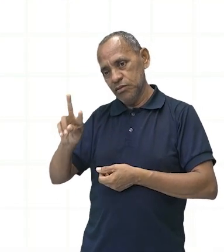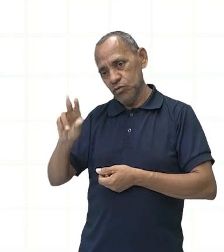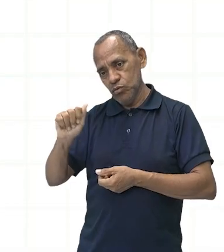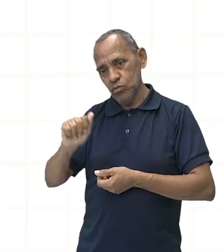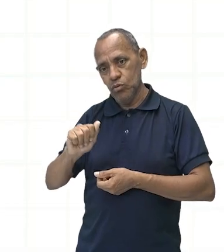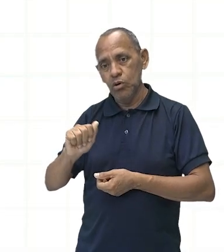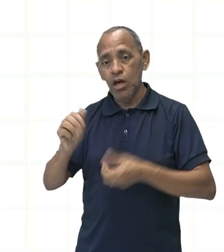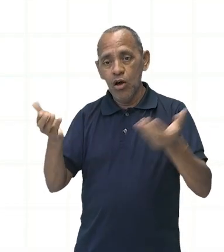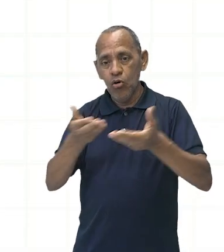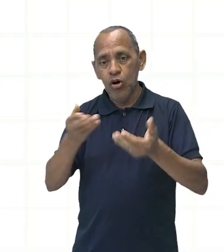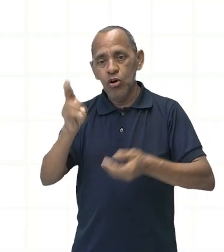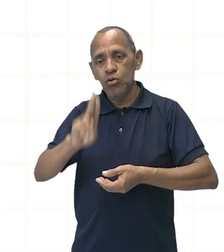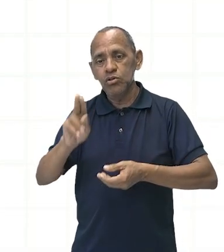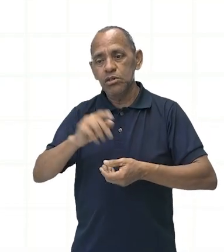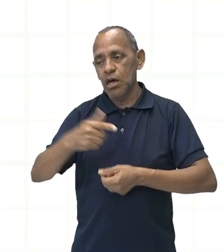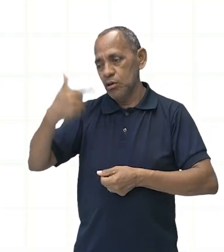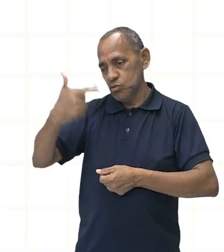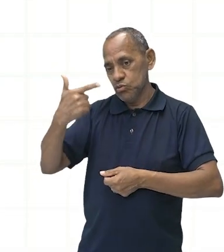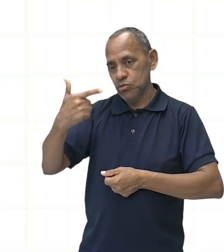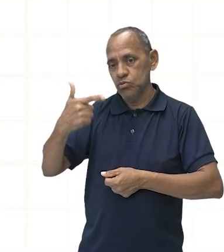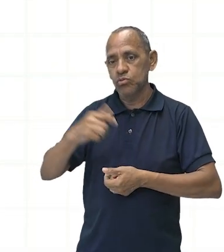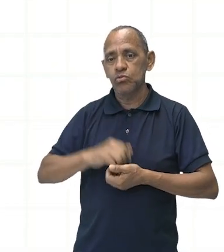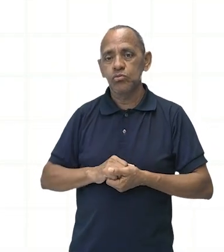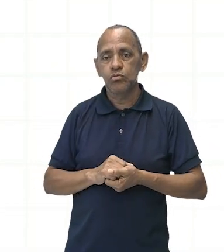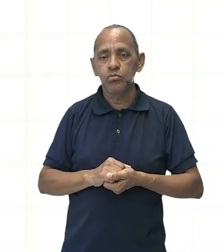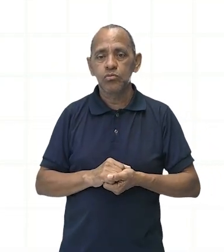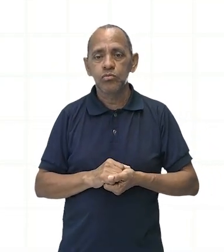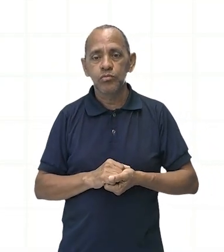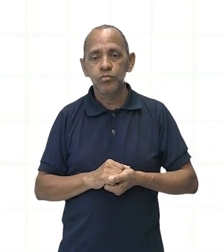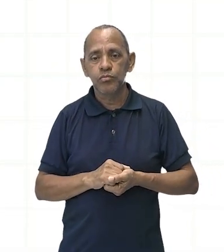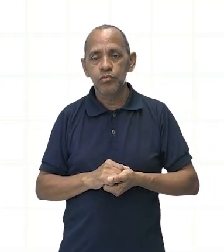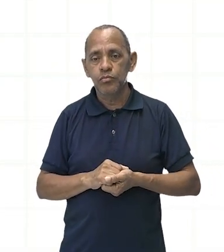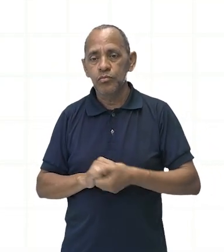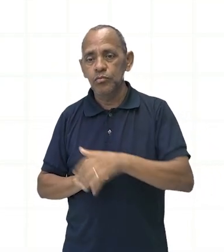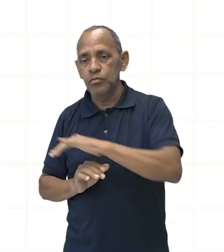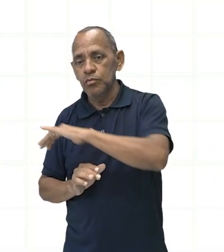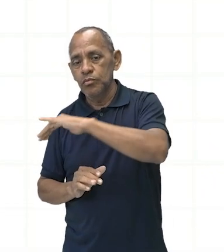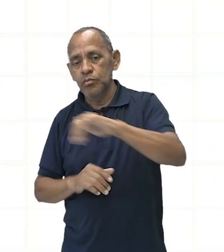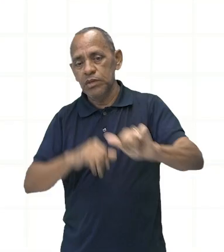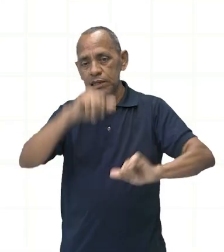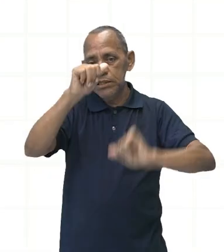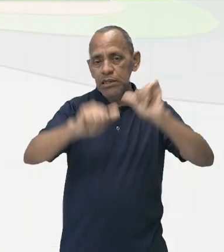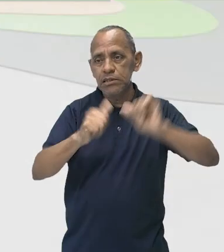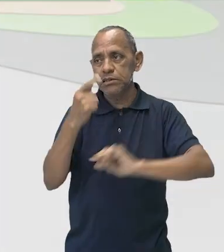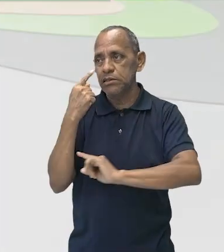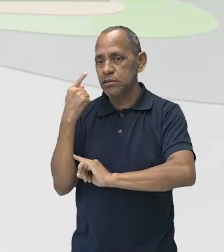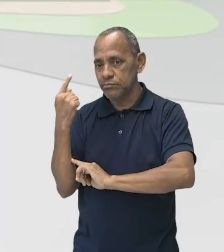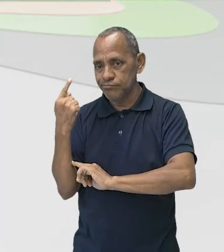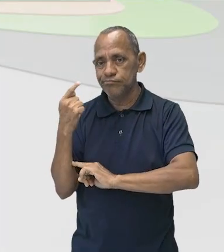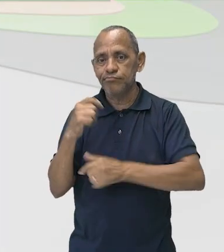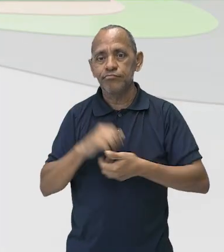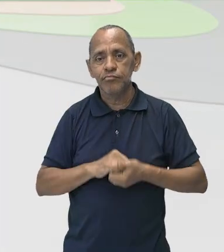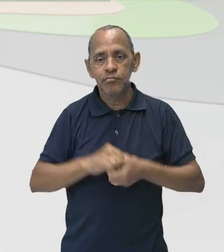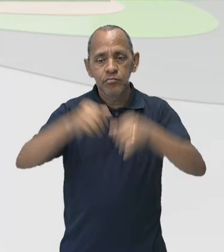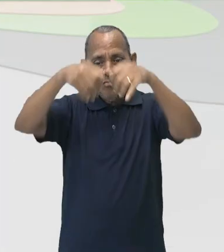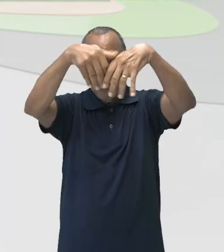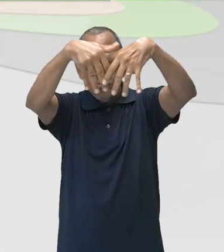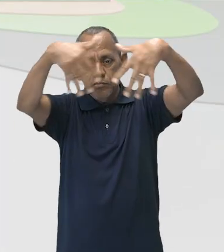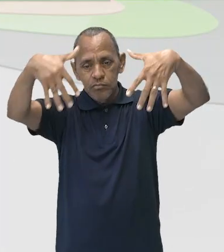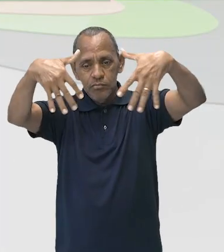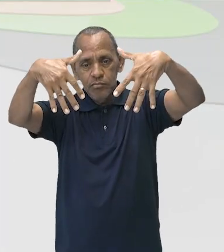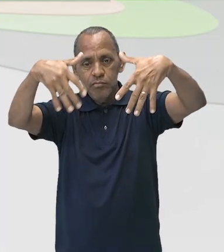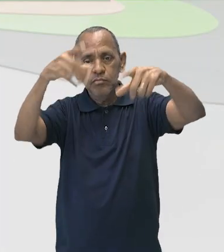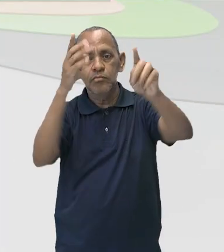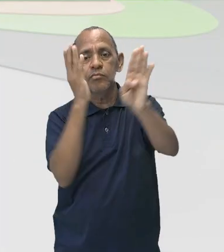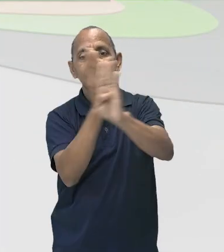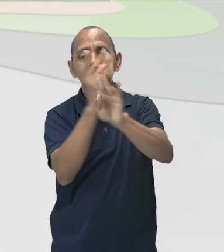vamos utilizar esse segundo exemplo do caráter recessivo, analisando um heredograma para descobrir o padrão